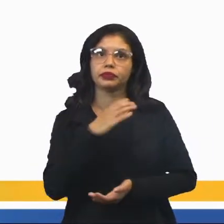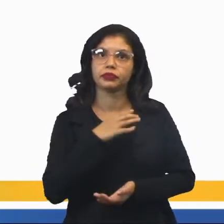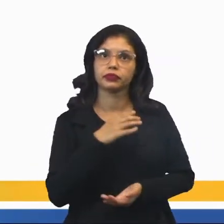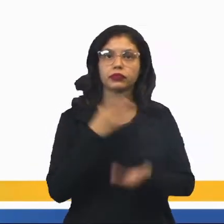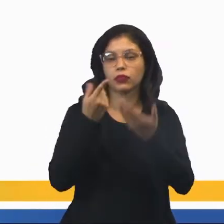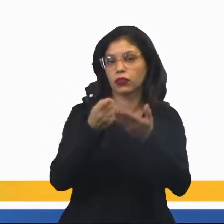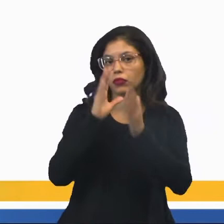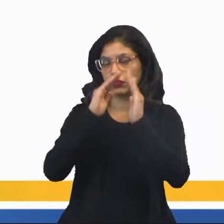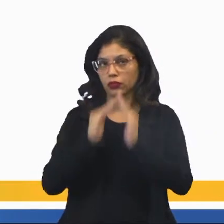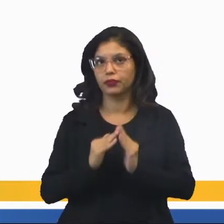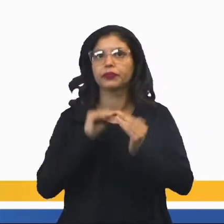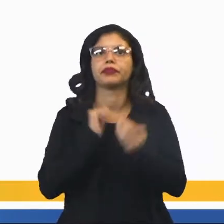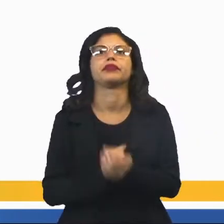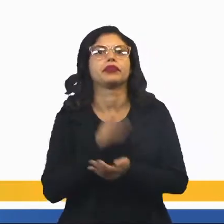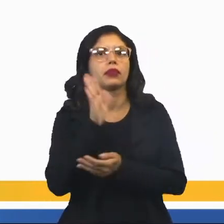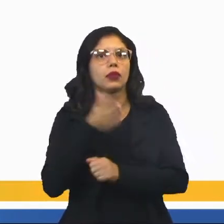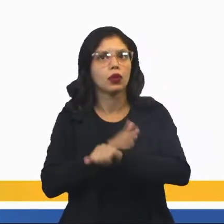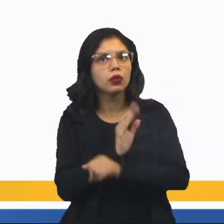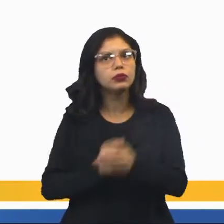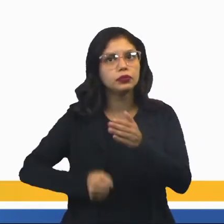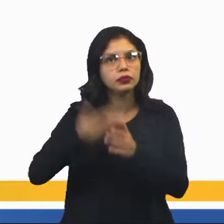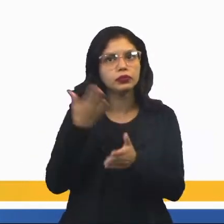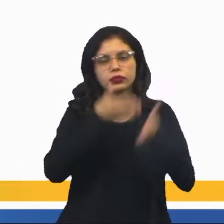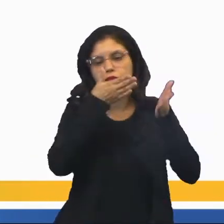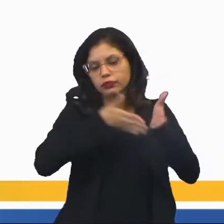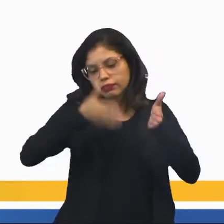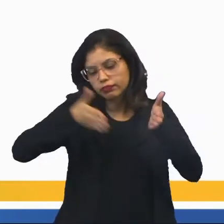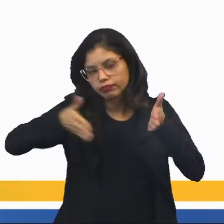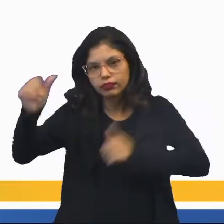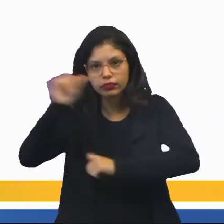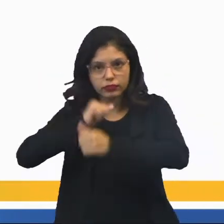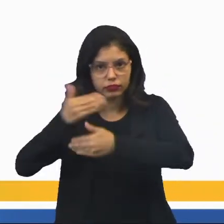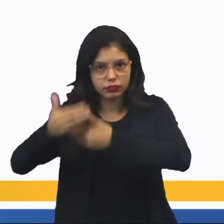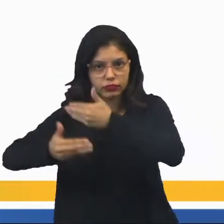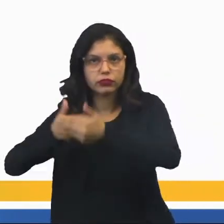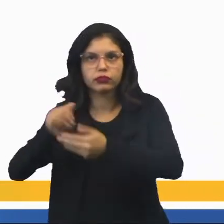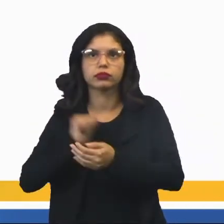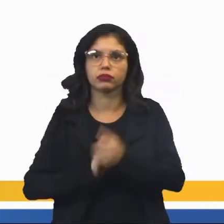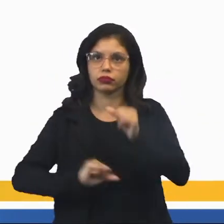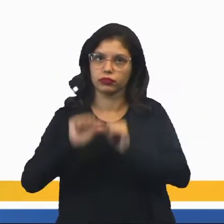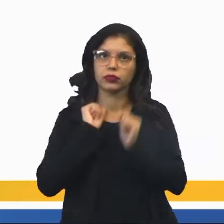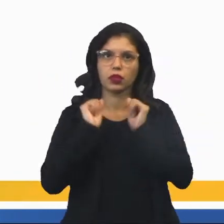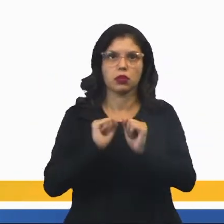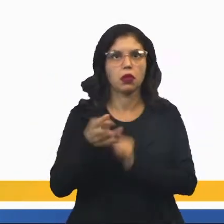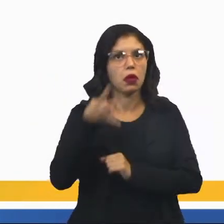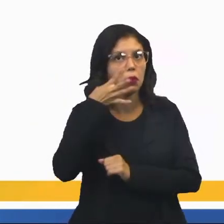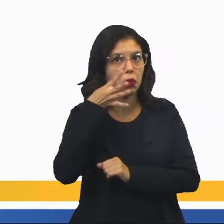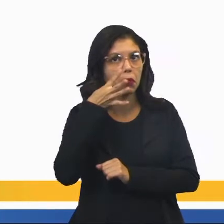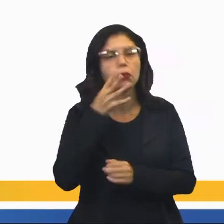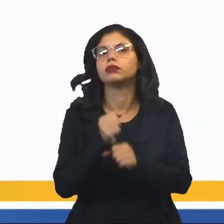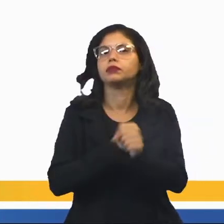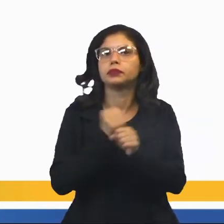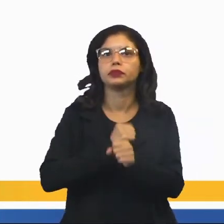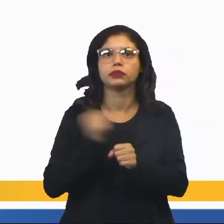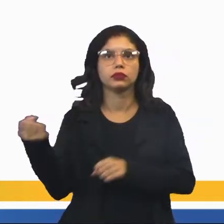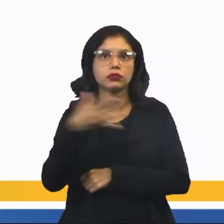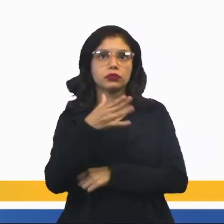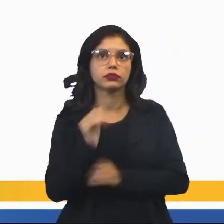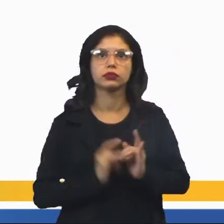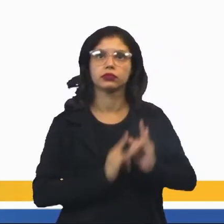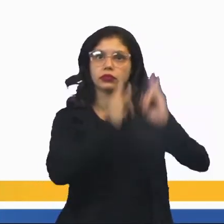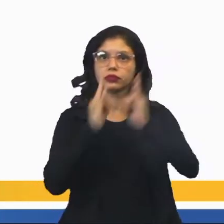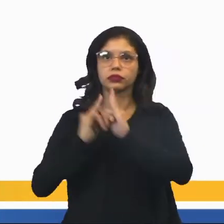A cidade em que você mora já passou por várias mudanças. Isso pode ser observado na construção de